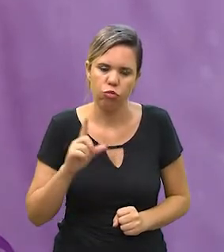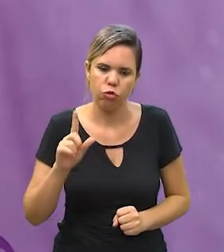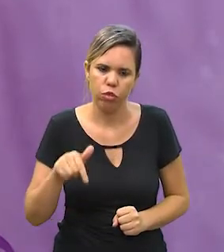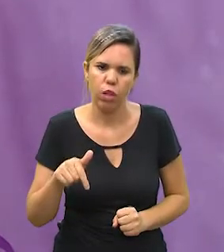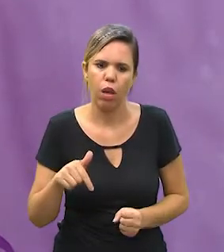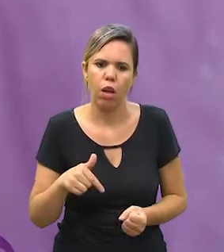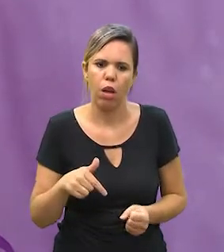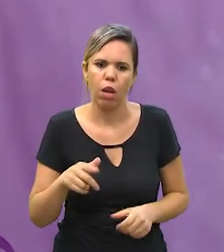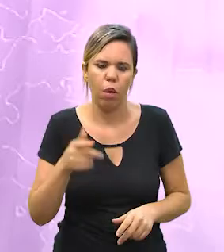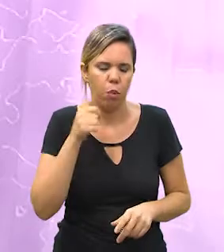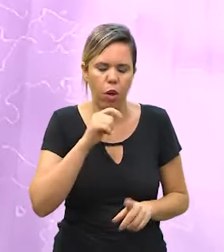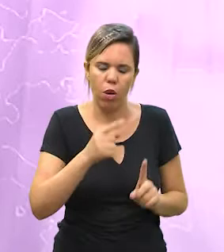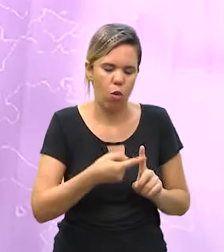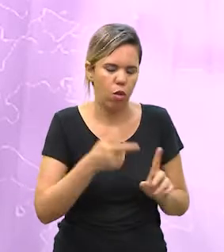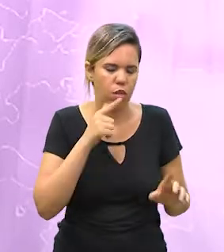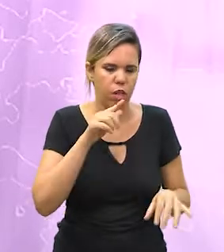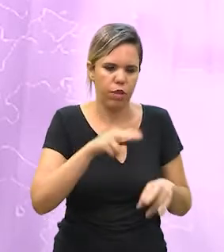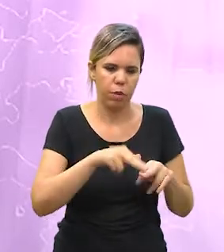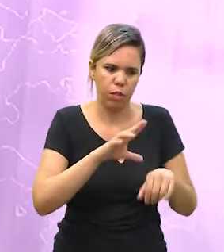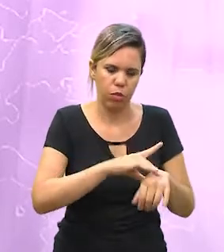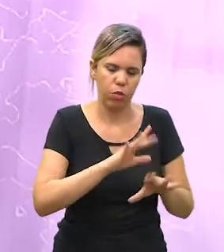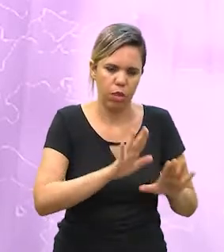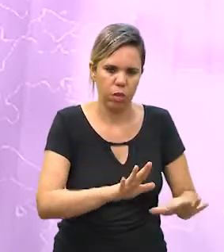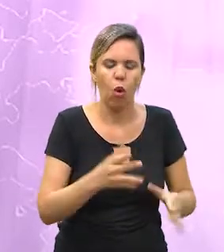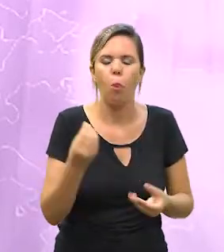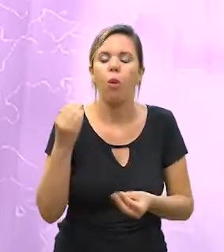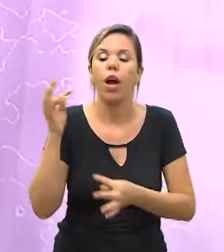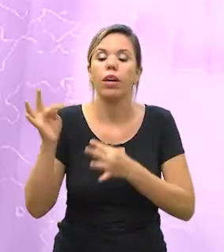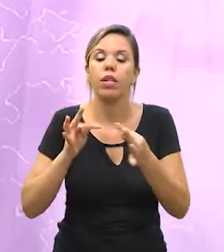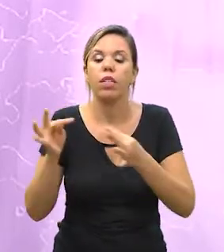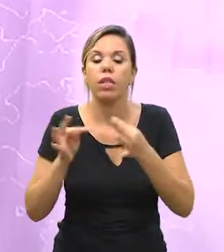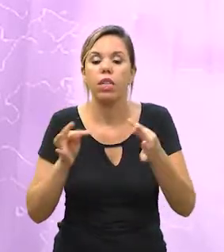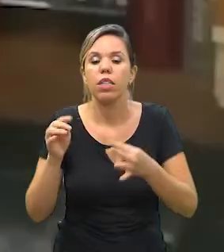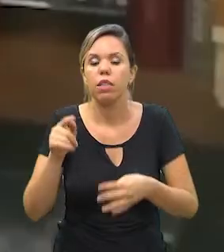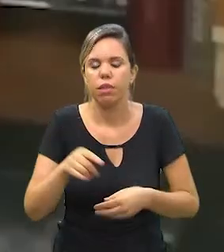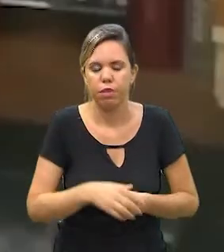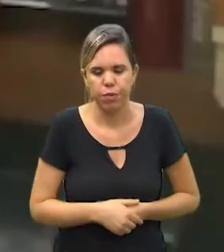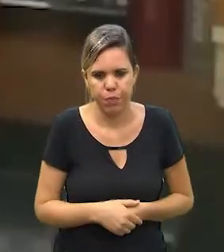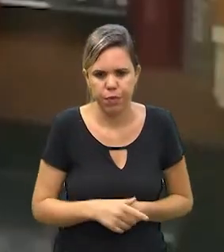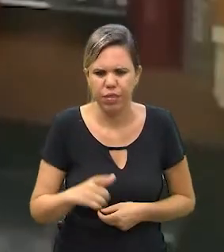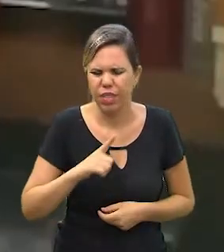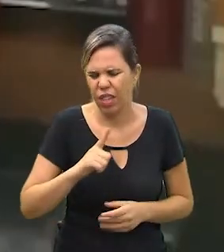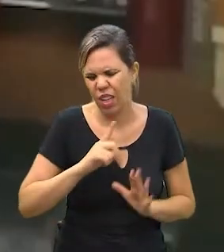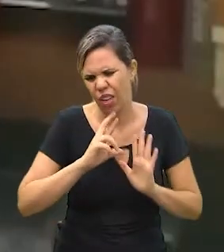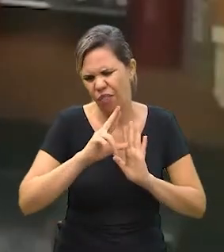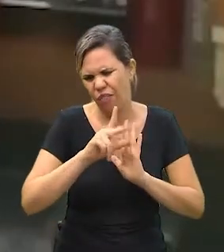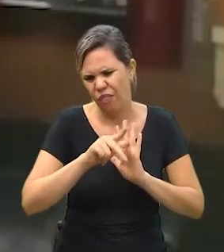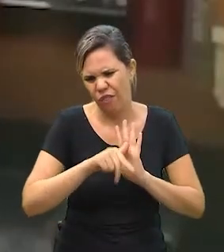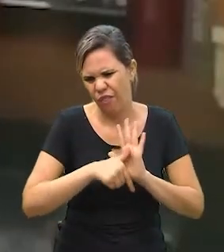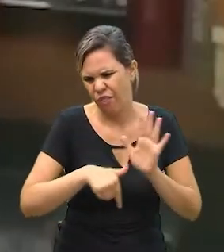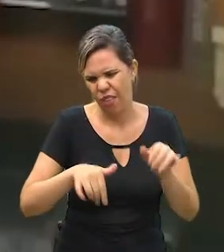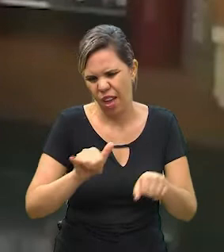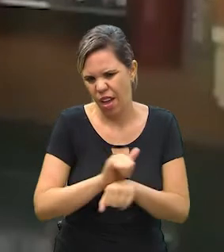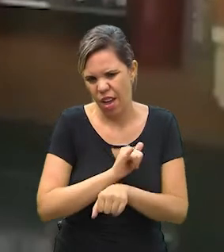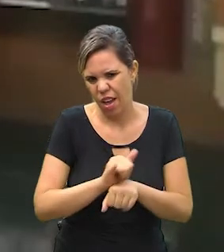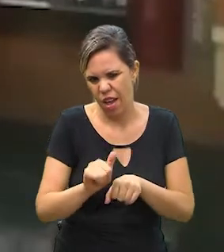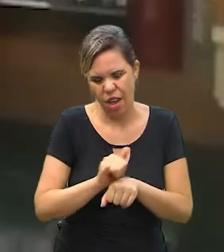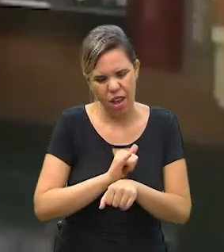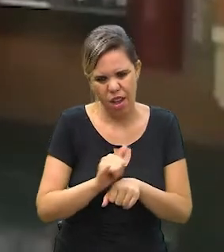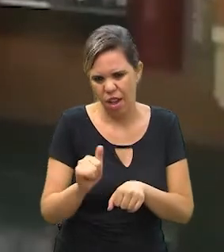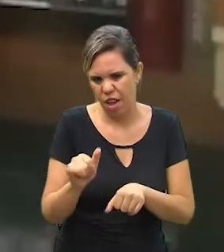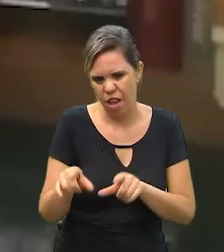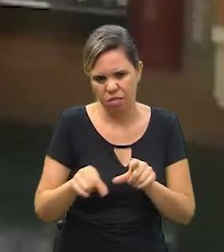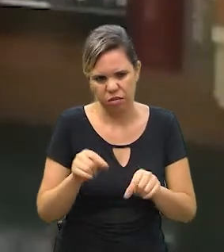de infertilidade. Ô, doutor, e como é que é o tratamento disso? Existem vários